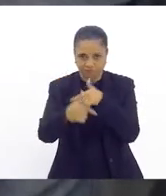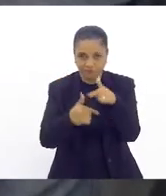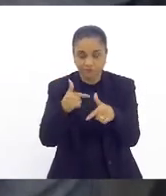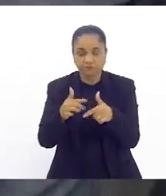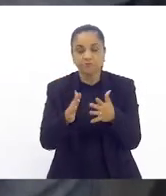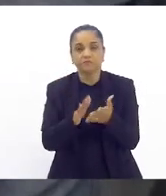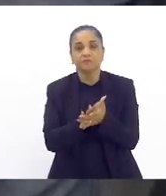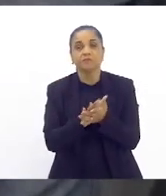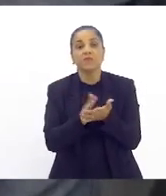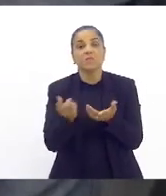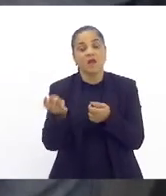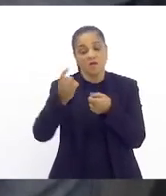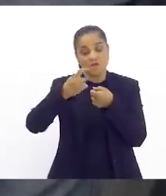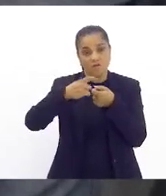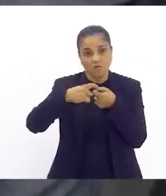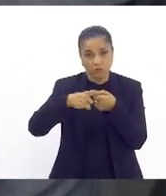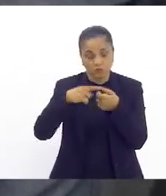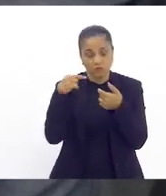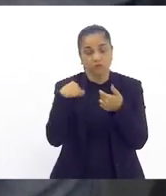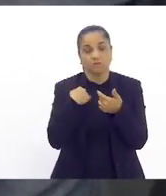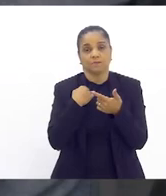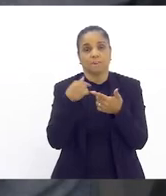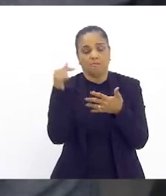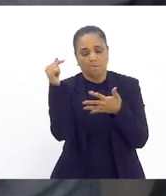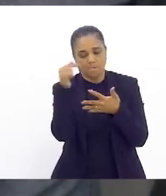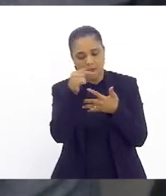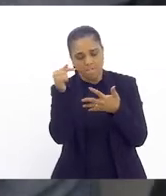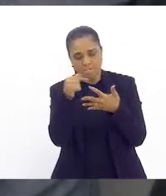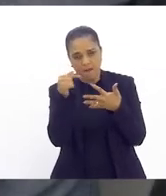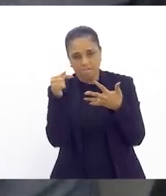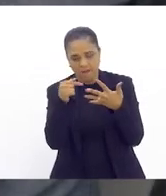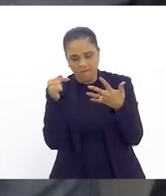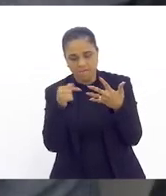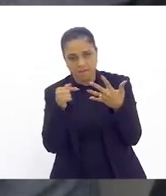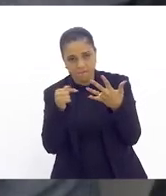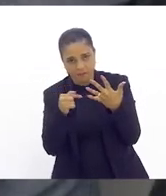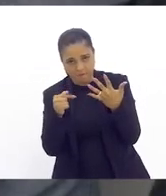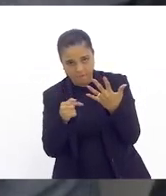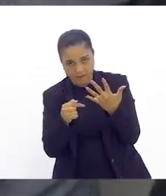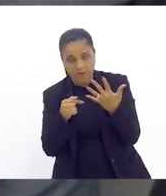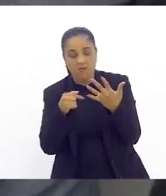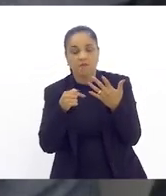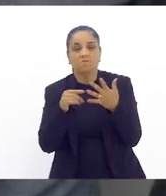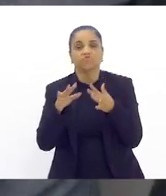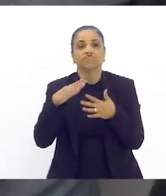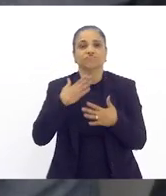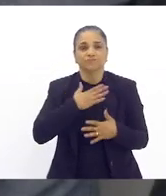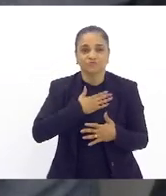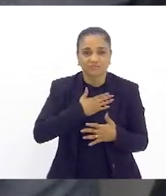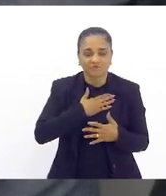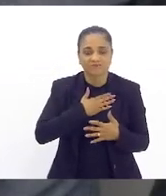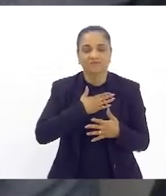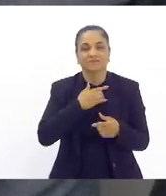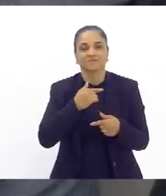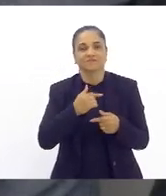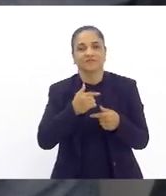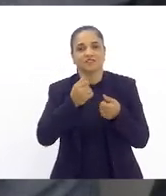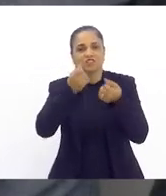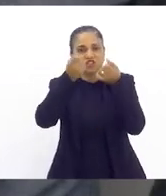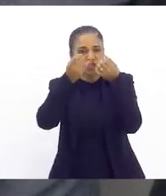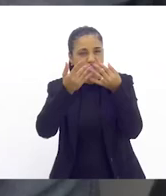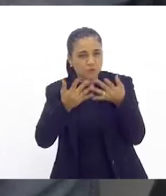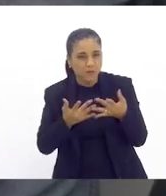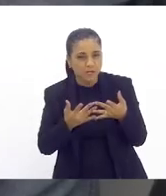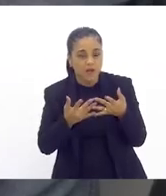voltando aqui alguns pontos que foram colocados inicialmente Eu gostaria de falar sobre a questão da